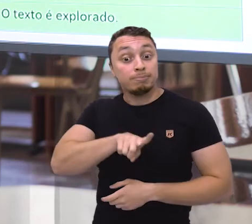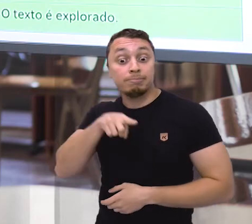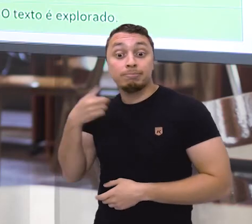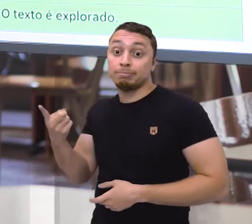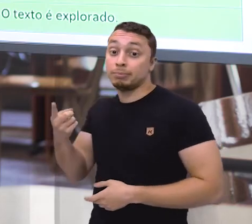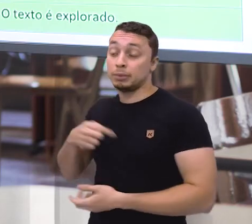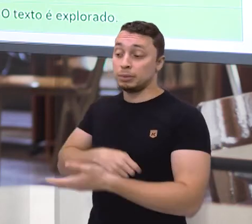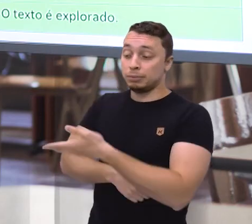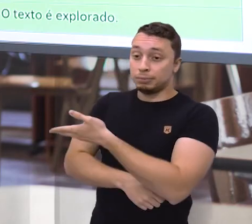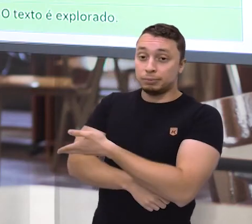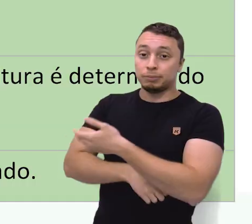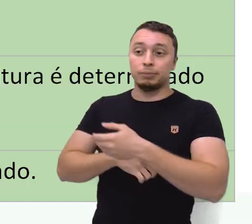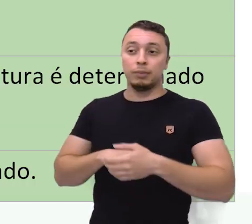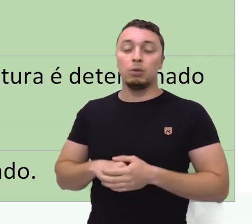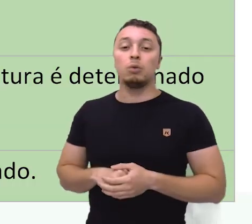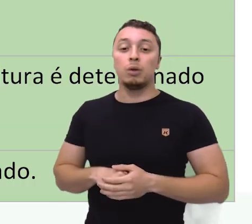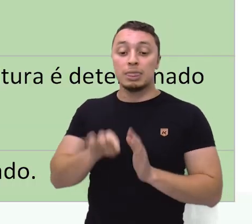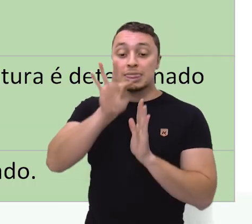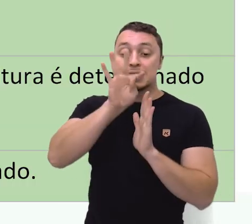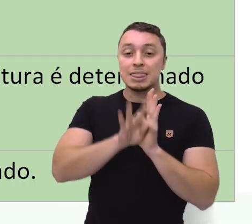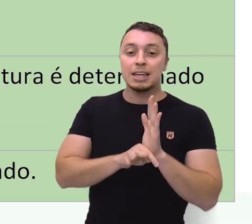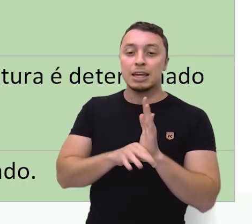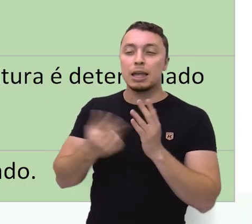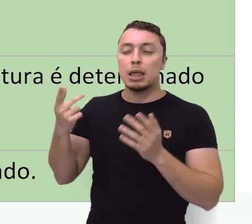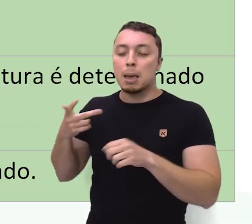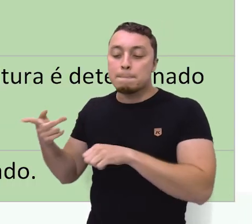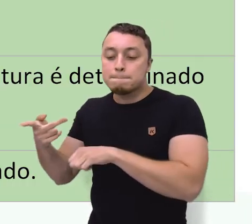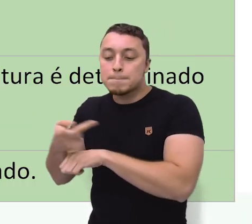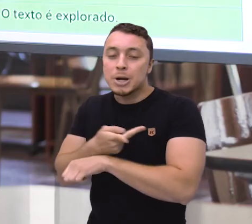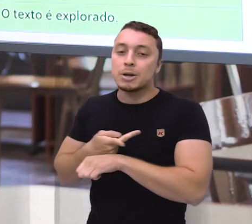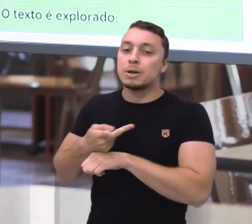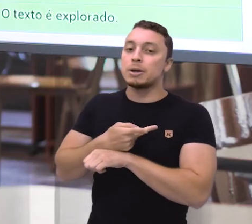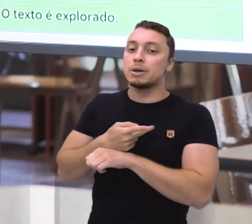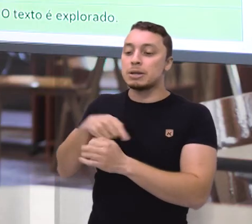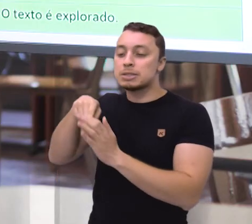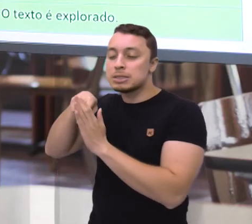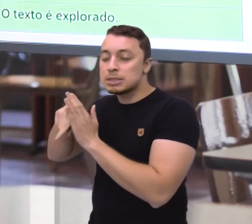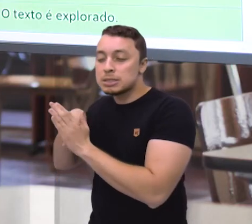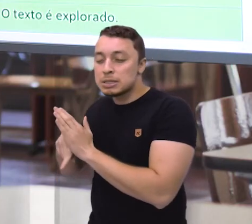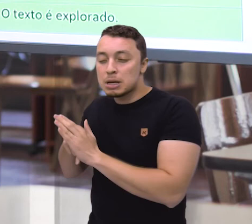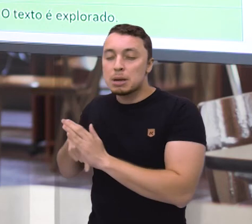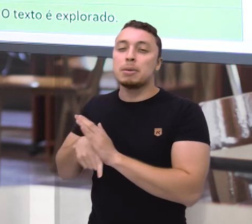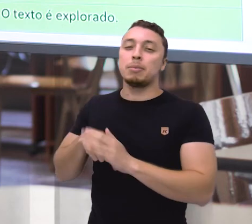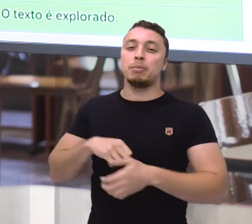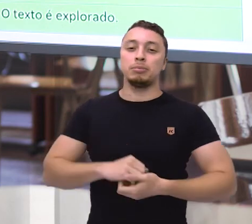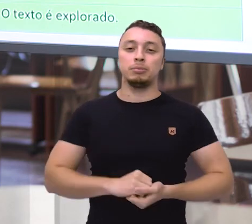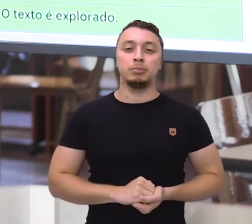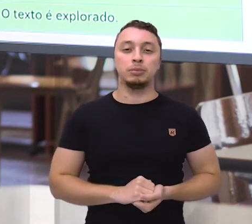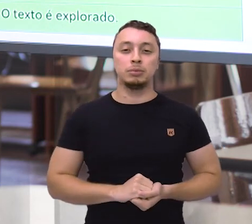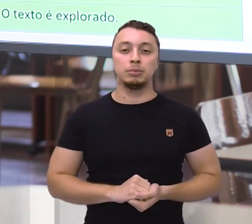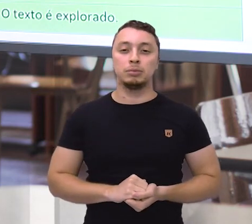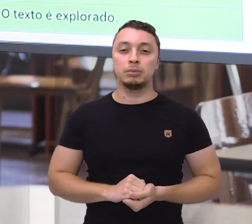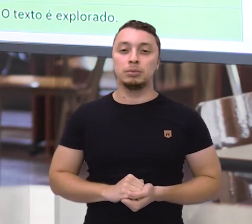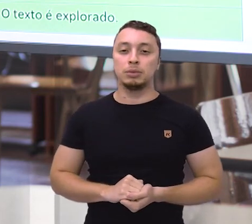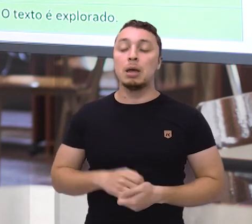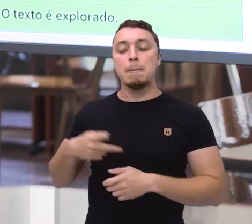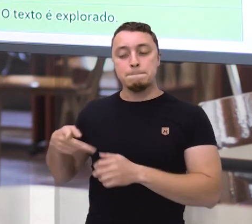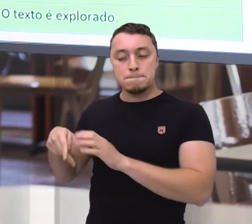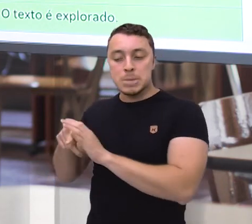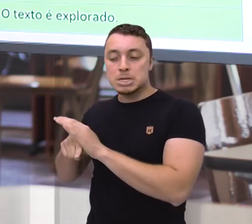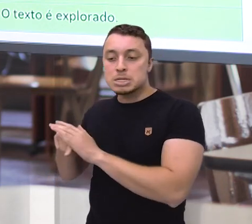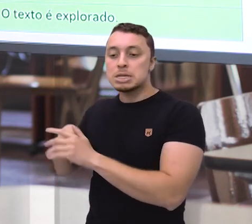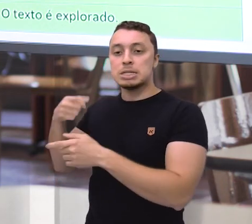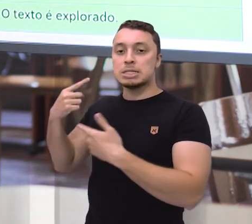que no hipertexto, o texto ele é explorado, ele é investigado, ele é